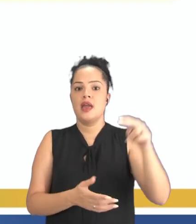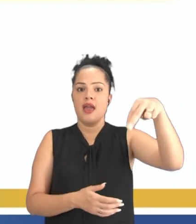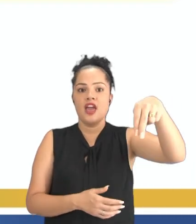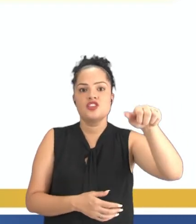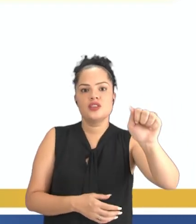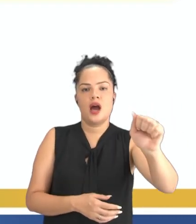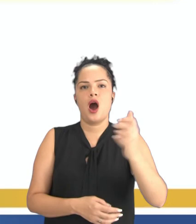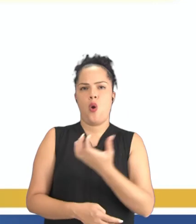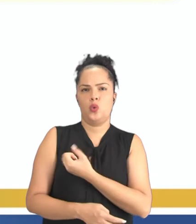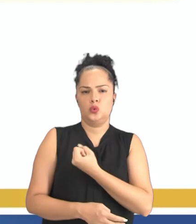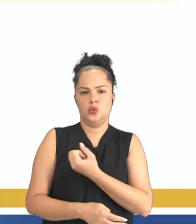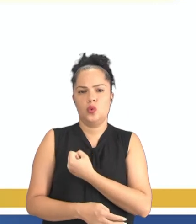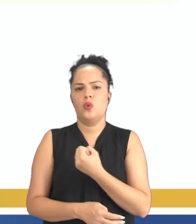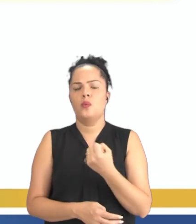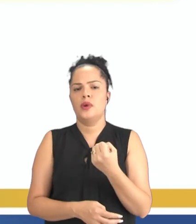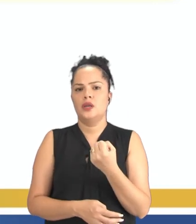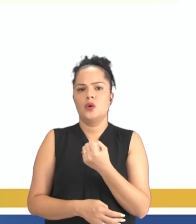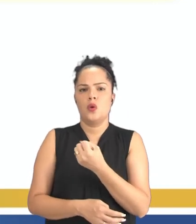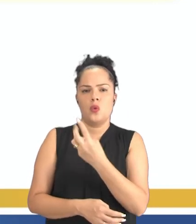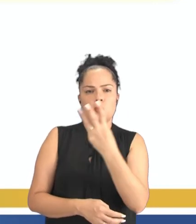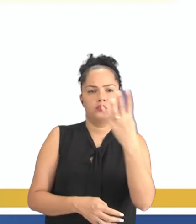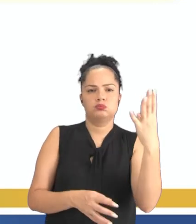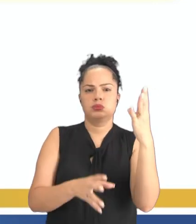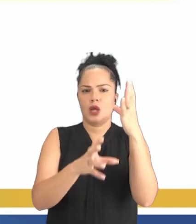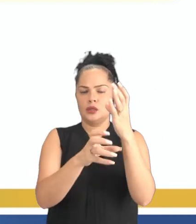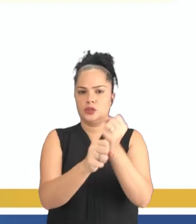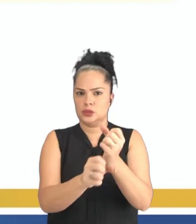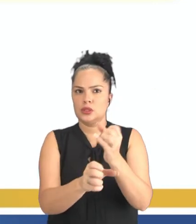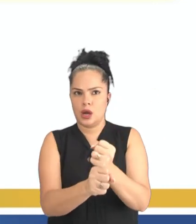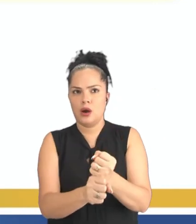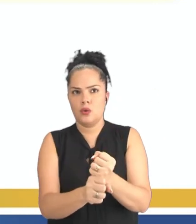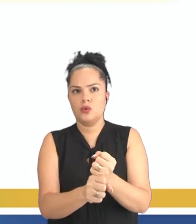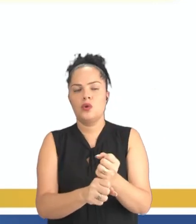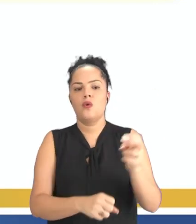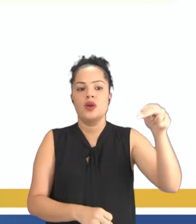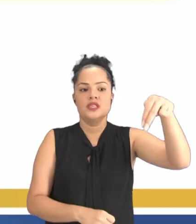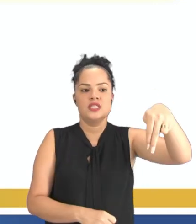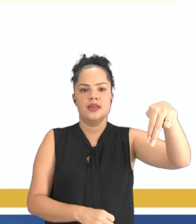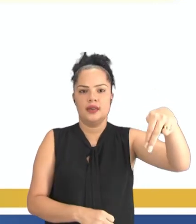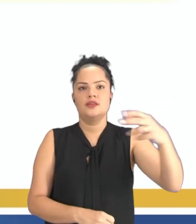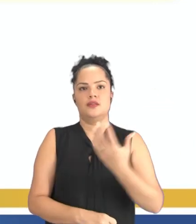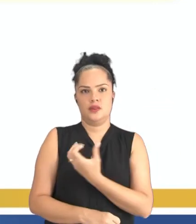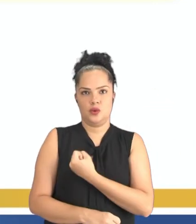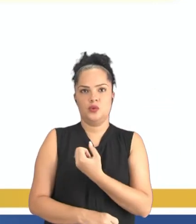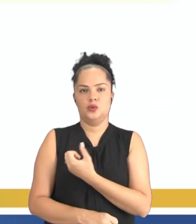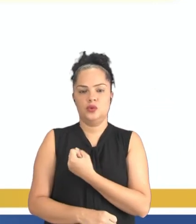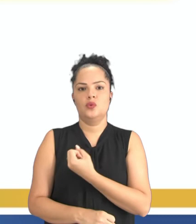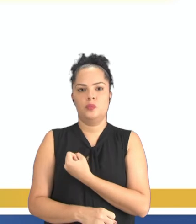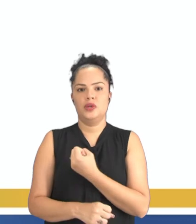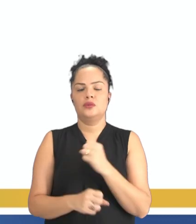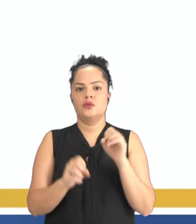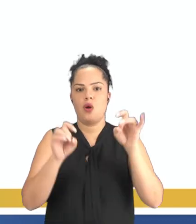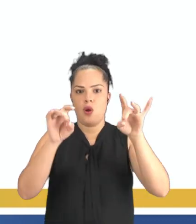e N o número de resultados possíveis, ou seja, a quantidade de elementos do espaço